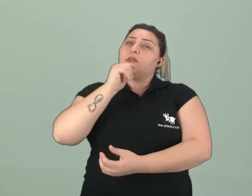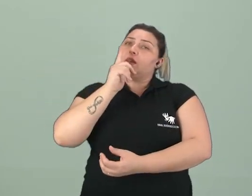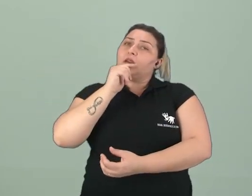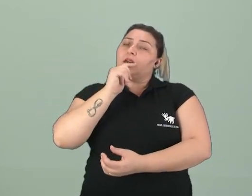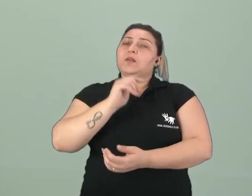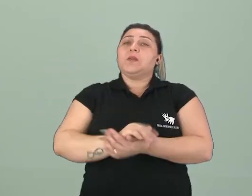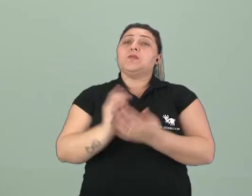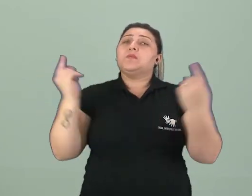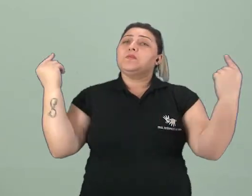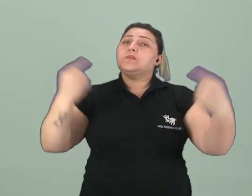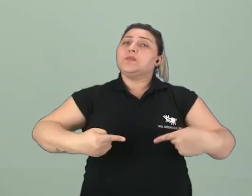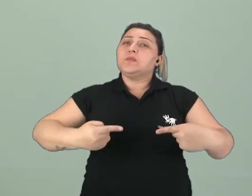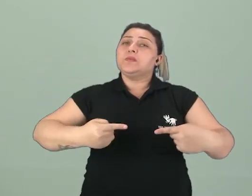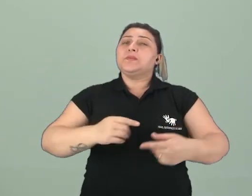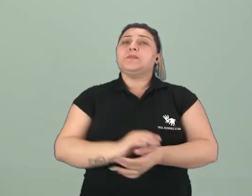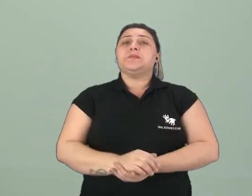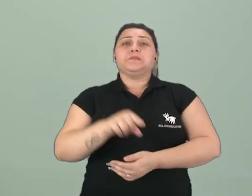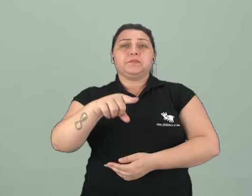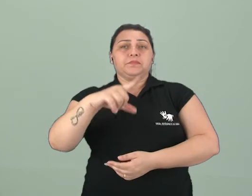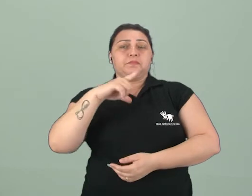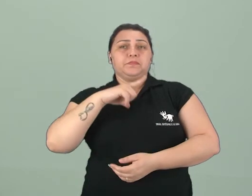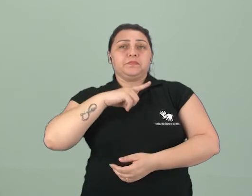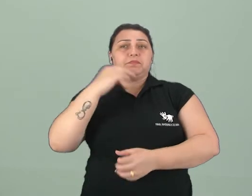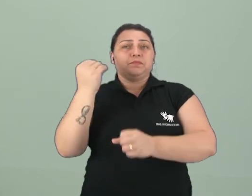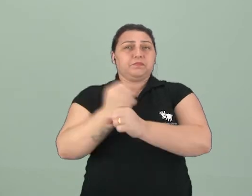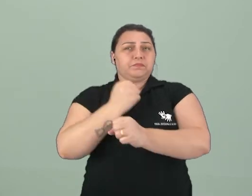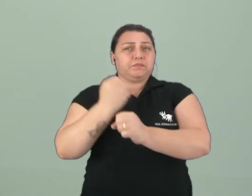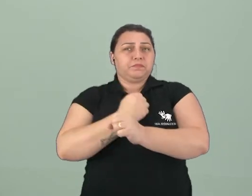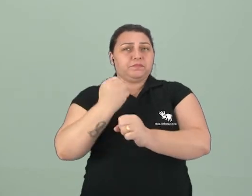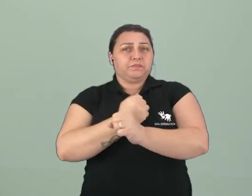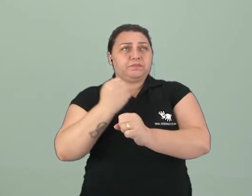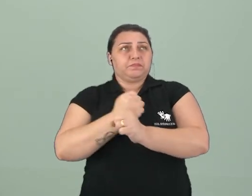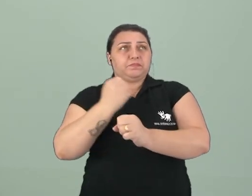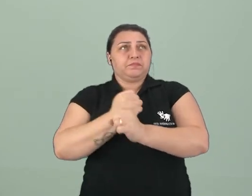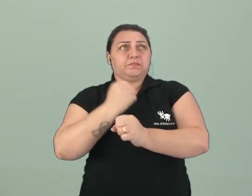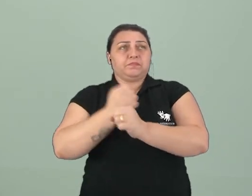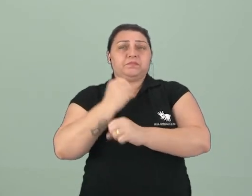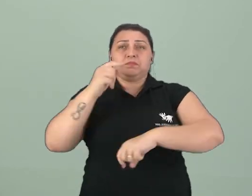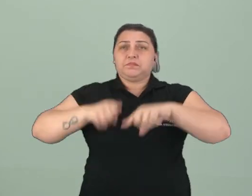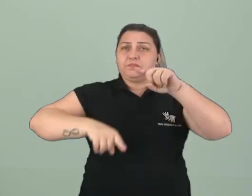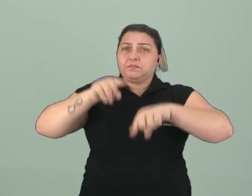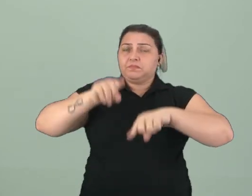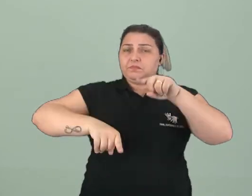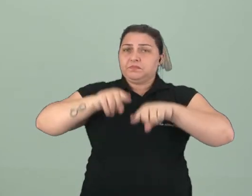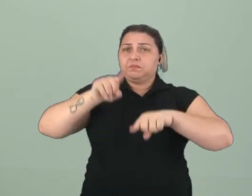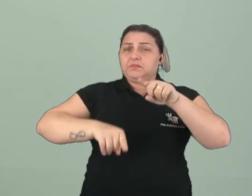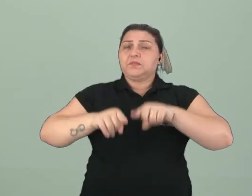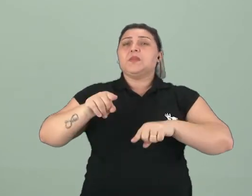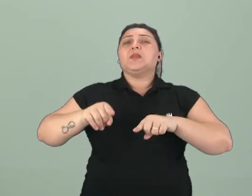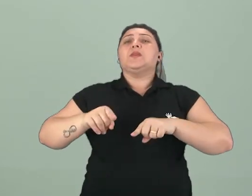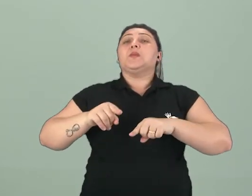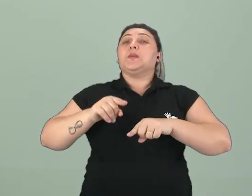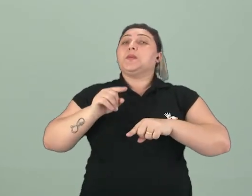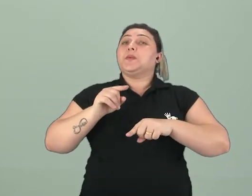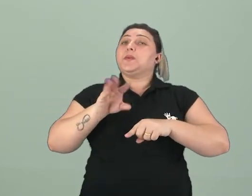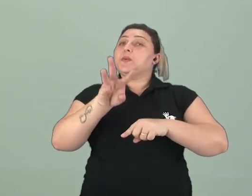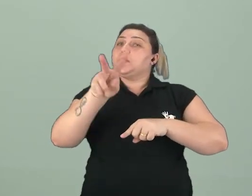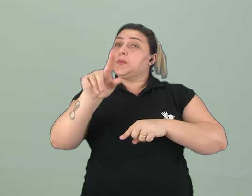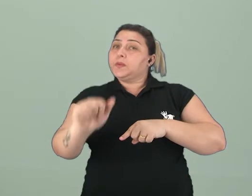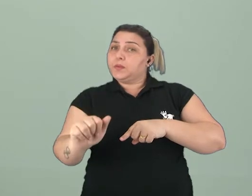era o seguinte: você tinha que construir um instrumento em que ao longo